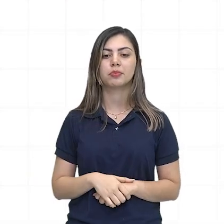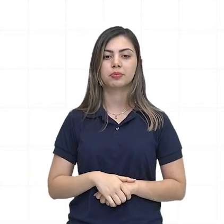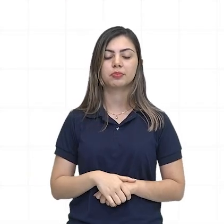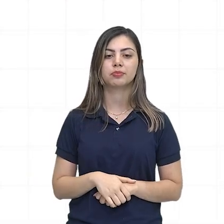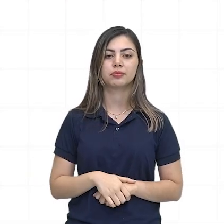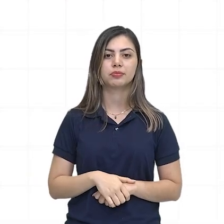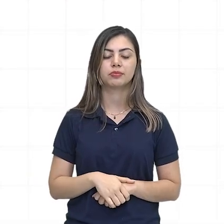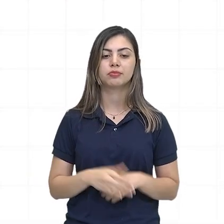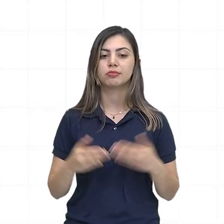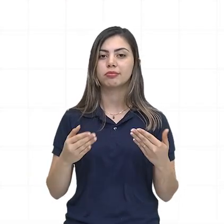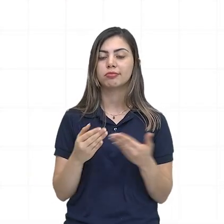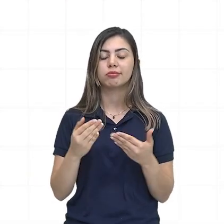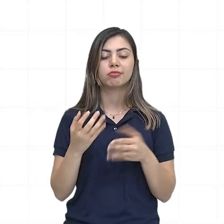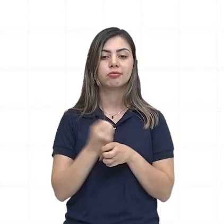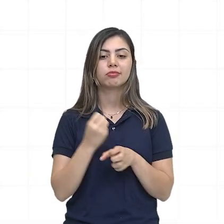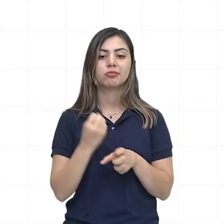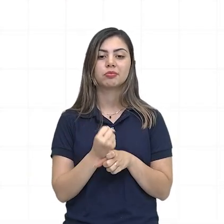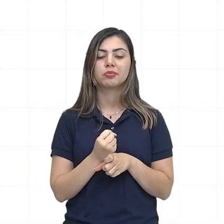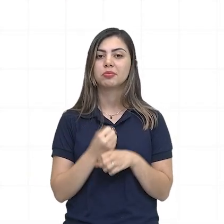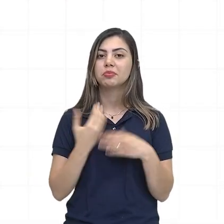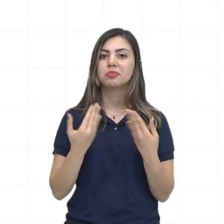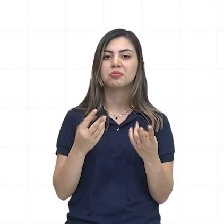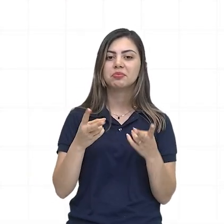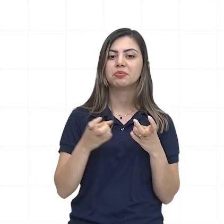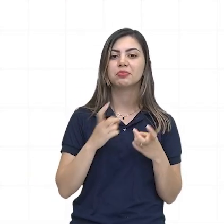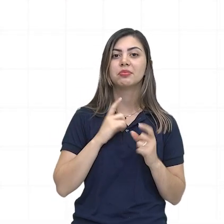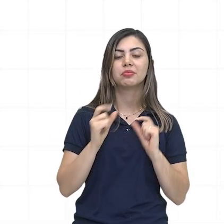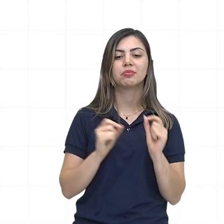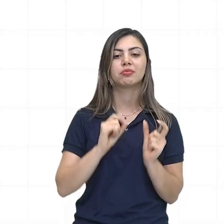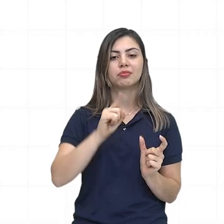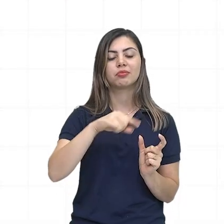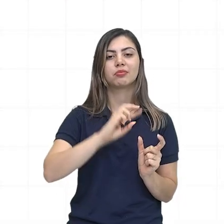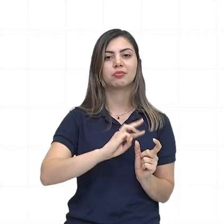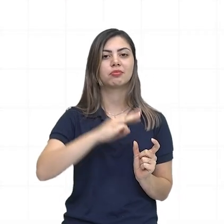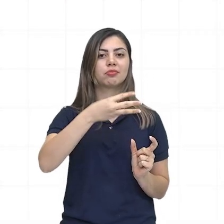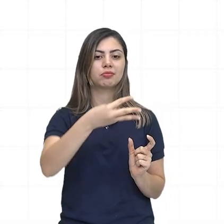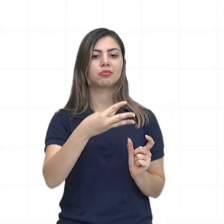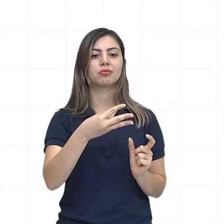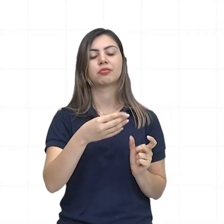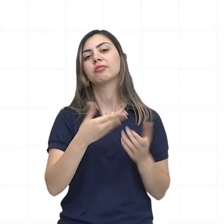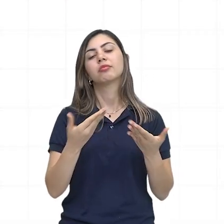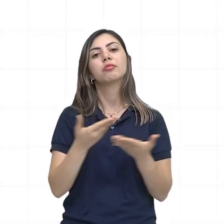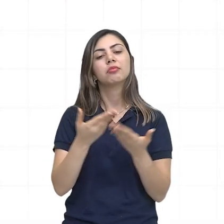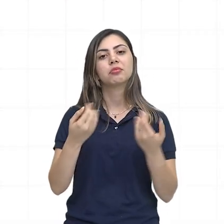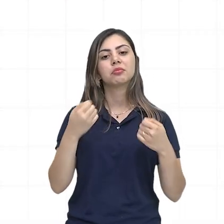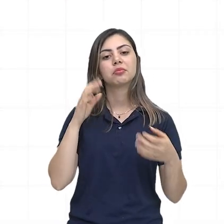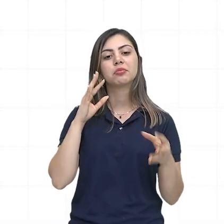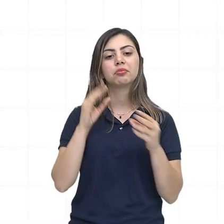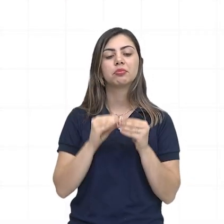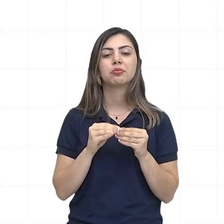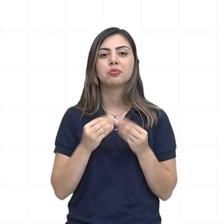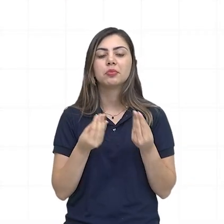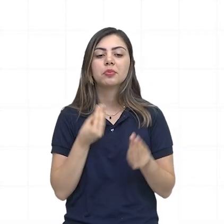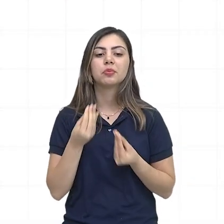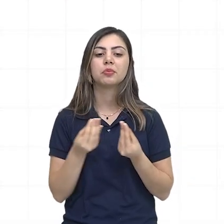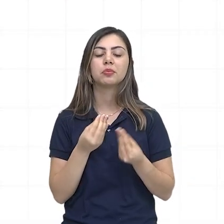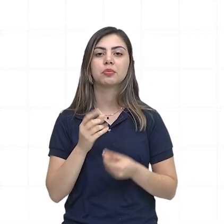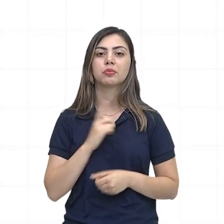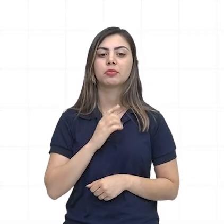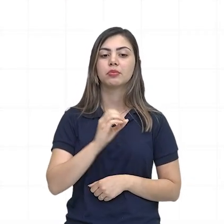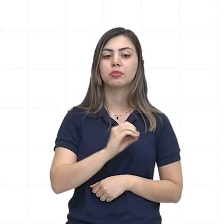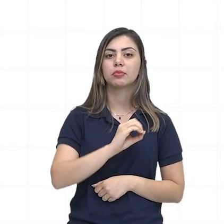aí nós vamos resolver. É uma potência, olha. Olha aqui, é aqui que você deverá entender, ó. Eu tenho, ó, o